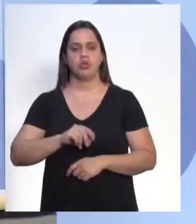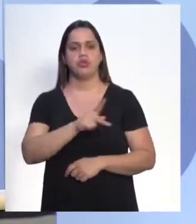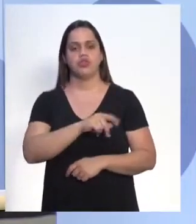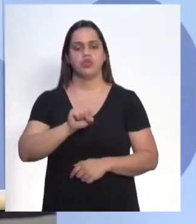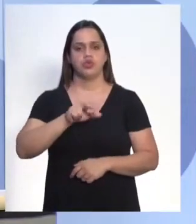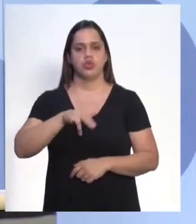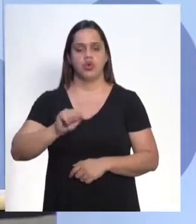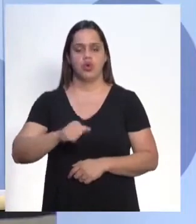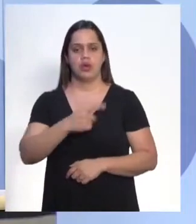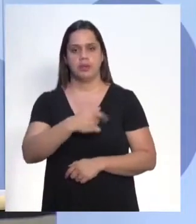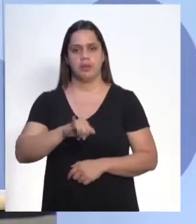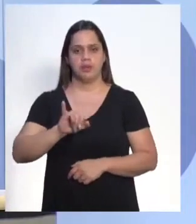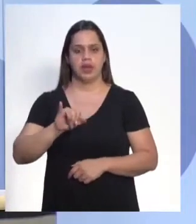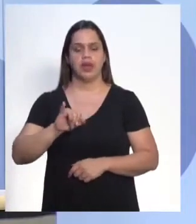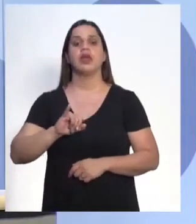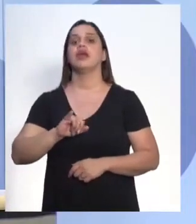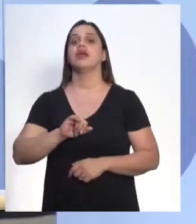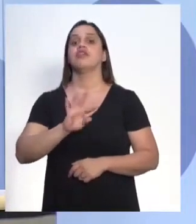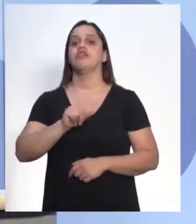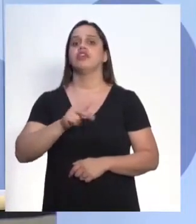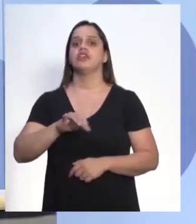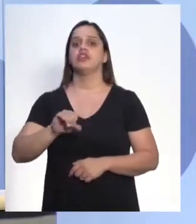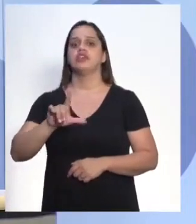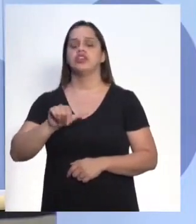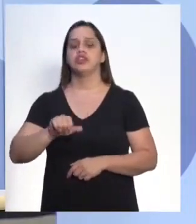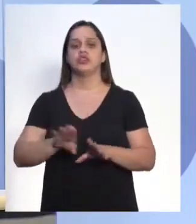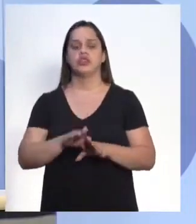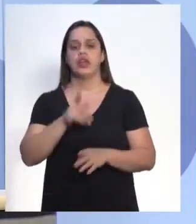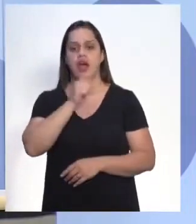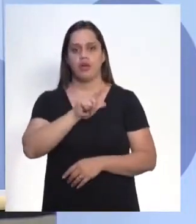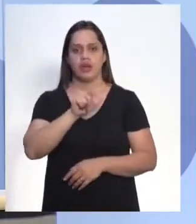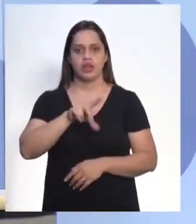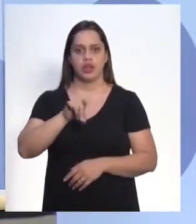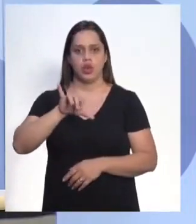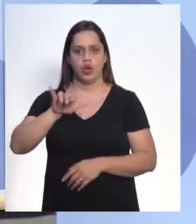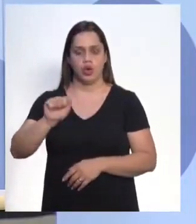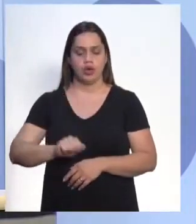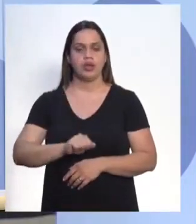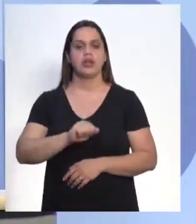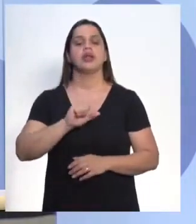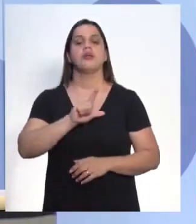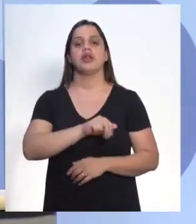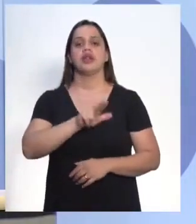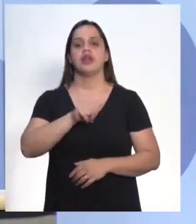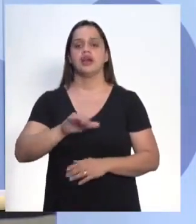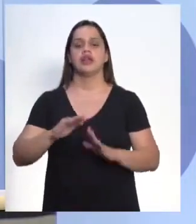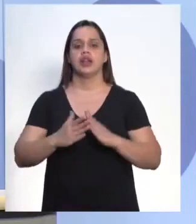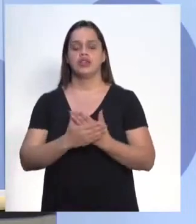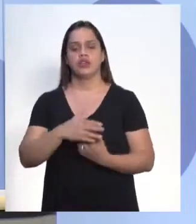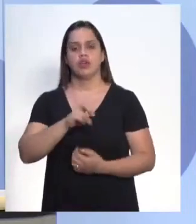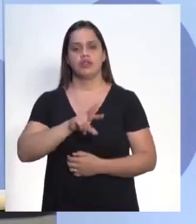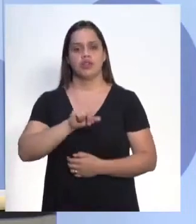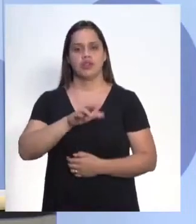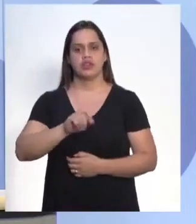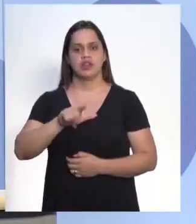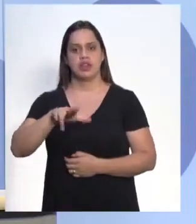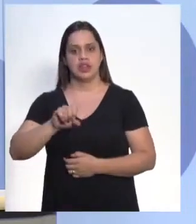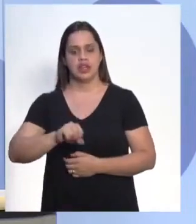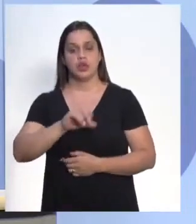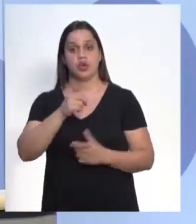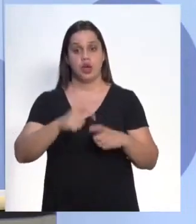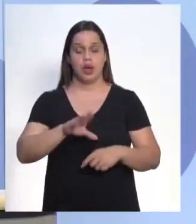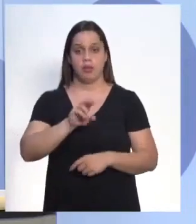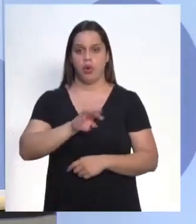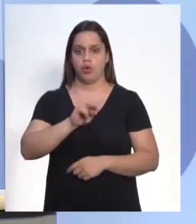PEI Francisco Tosi, de Águas de Lindóia. Liane, da Escola Vercelino, de Boituva. Marlene, da Escola José